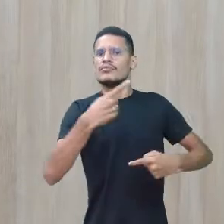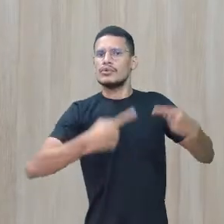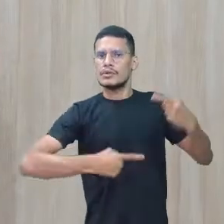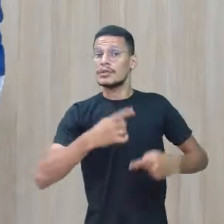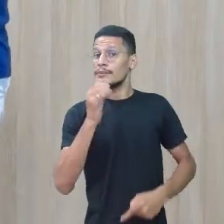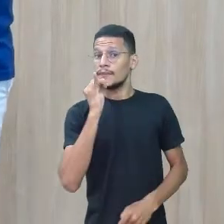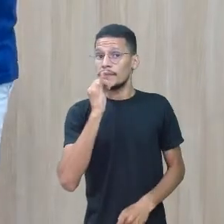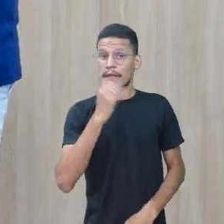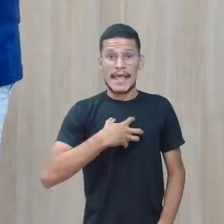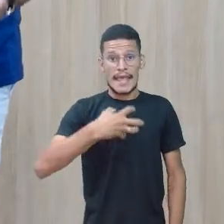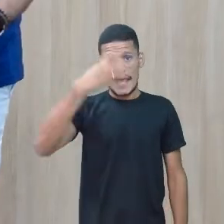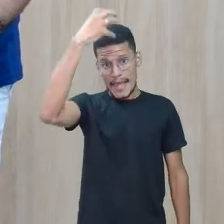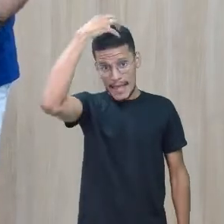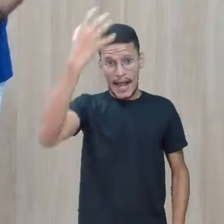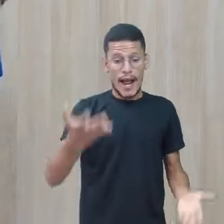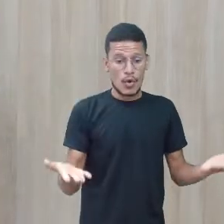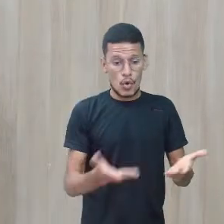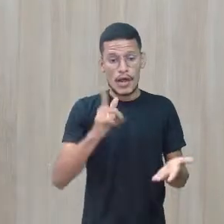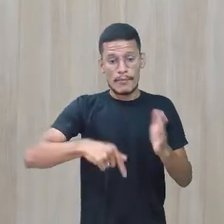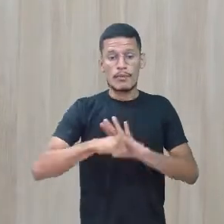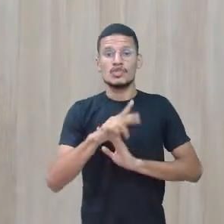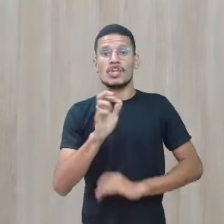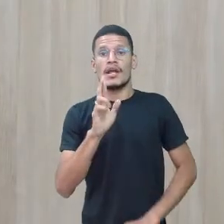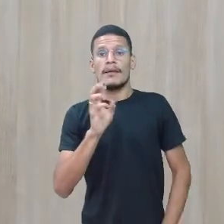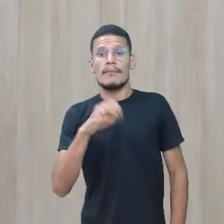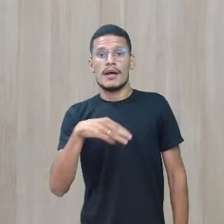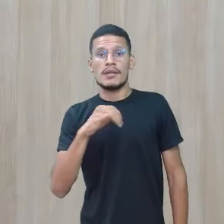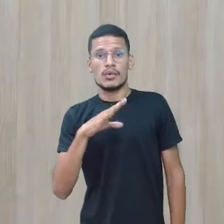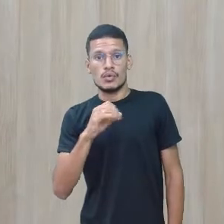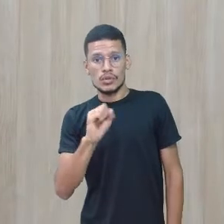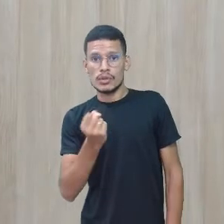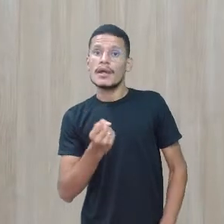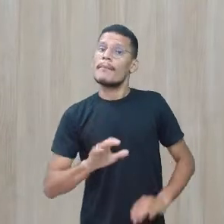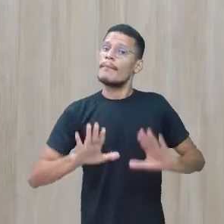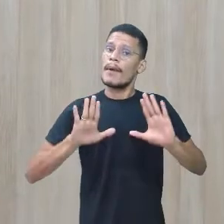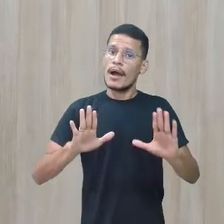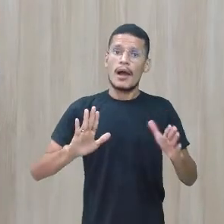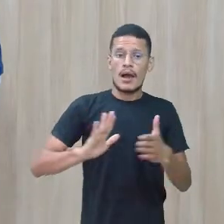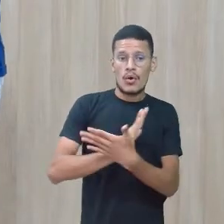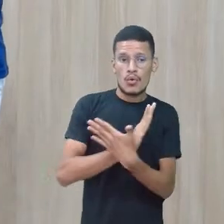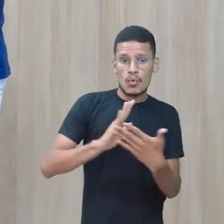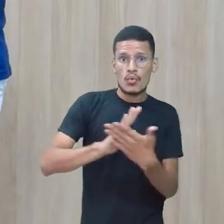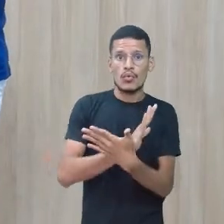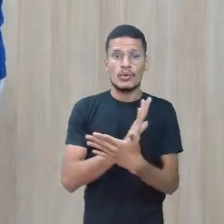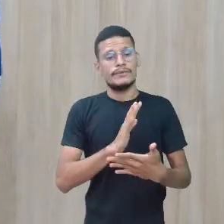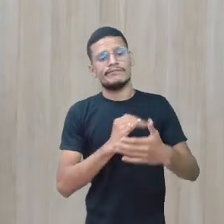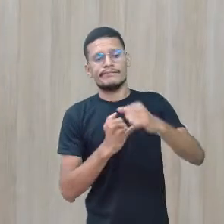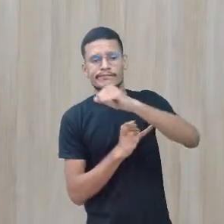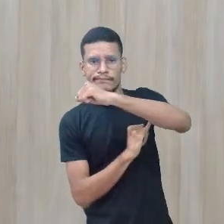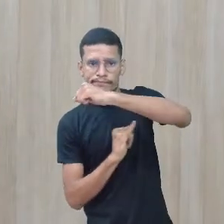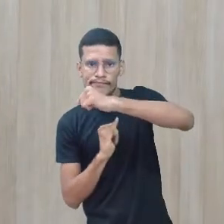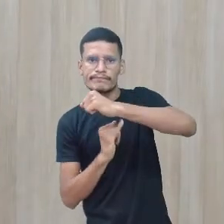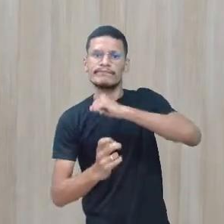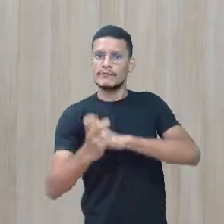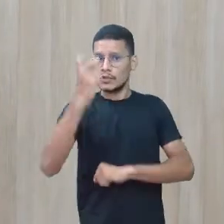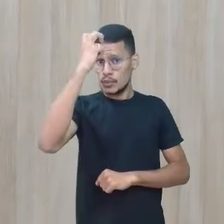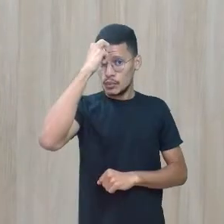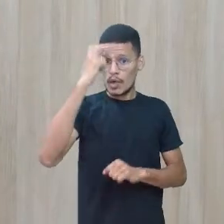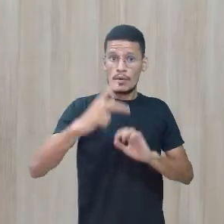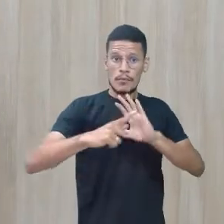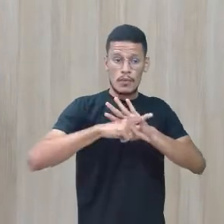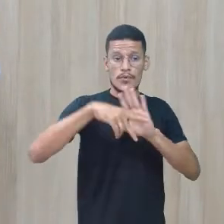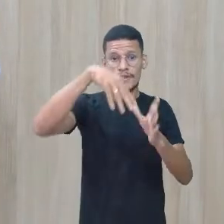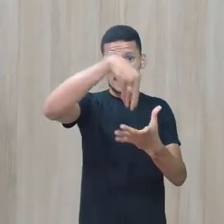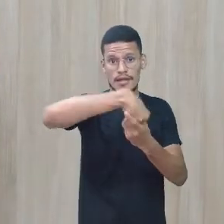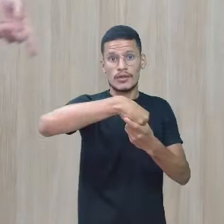por exemplo, passam a ser germânicos, mas muitas das instituições romanas, né, instituições culturais principalmente,